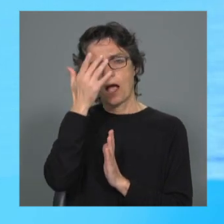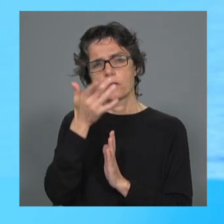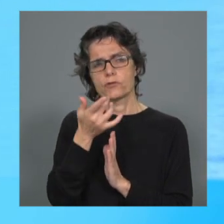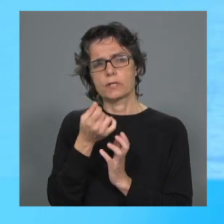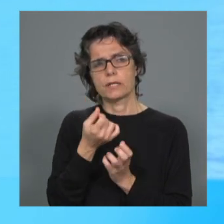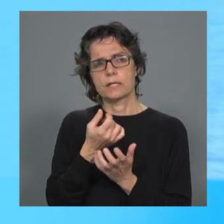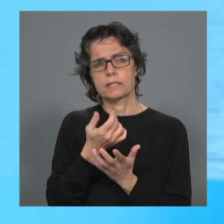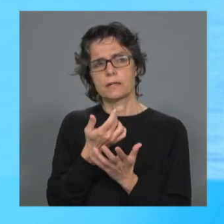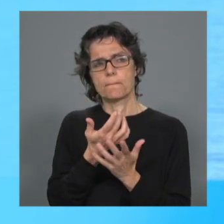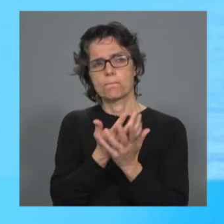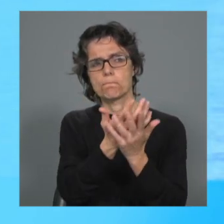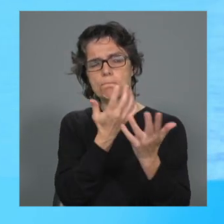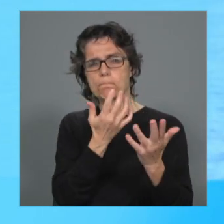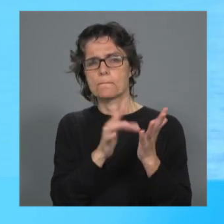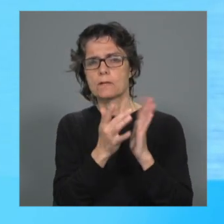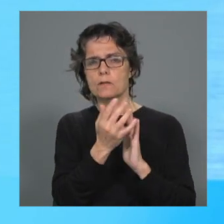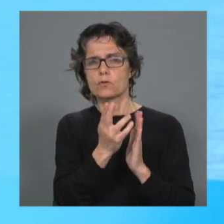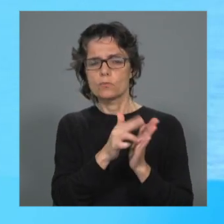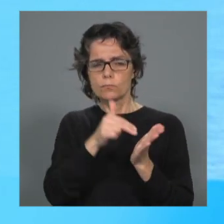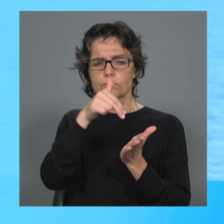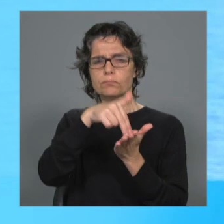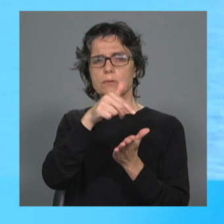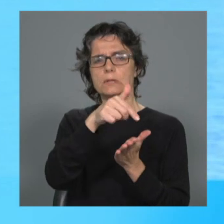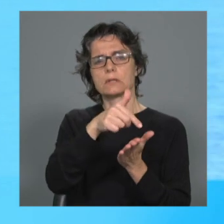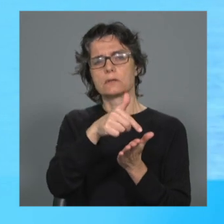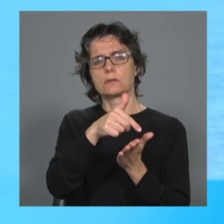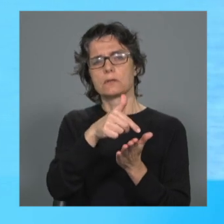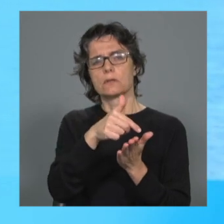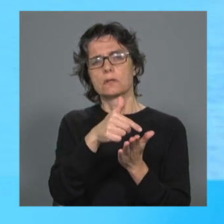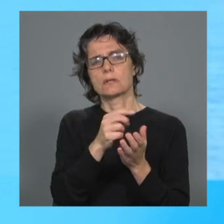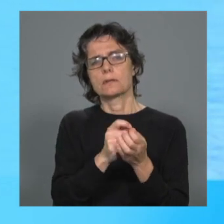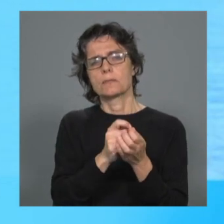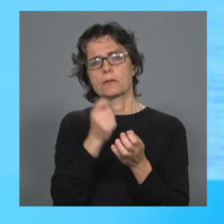muita humanidade, ganha muita proximidade com a pessoa humana?